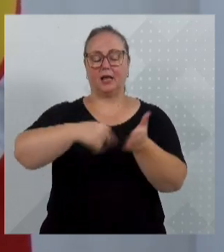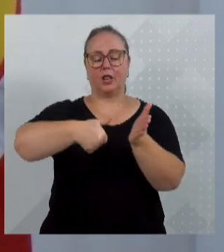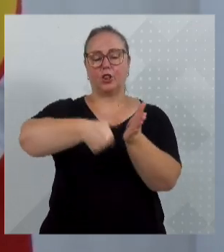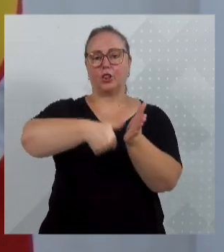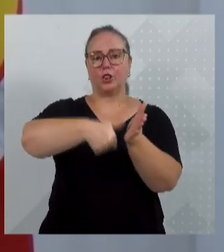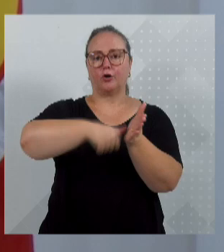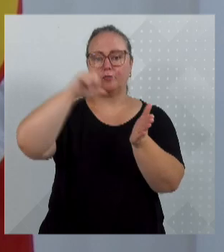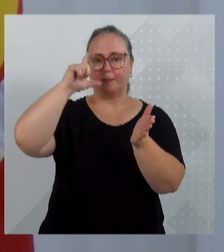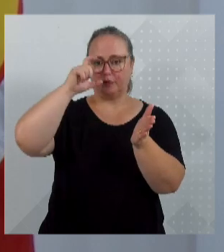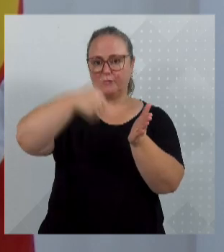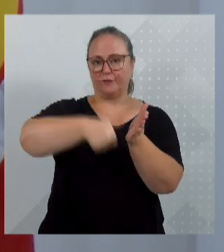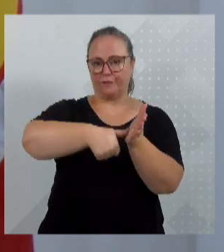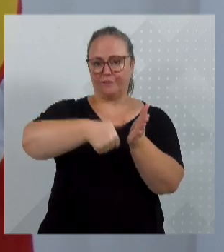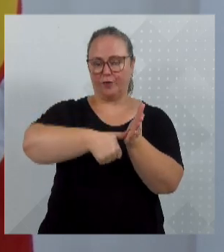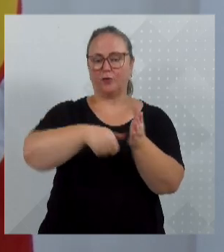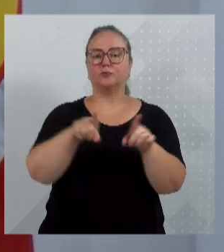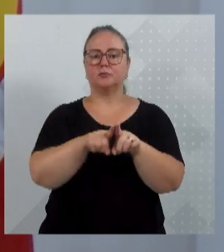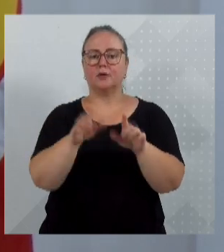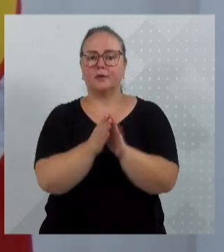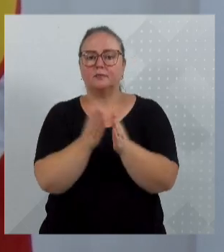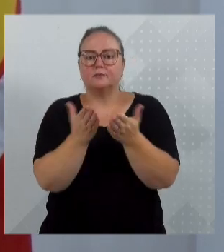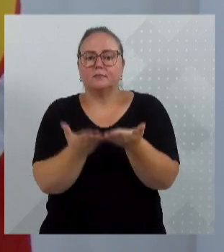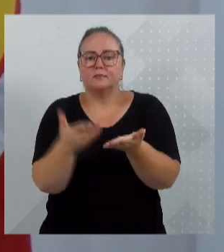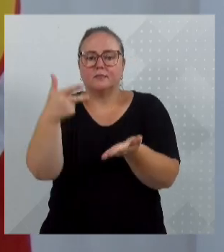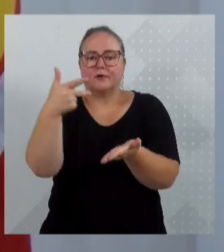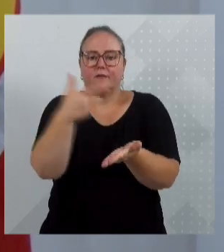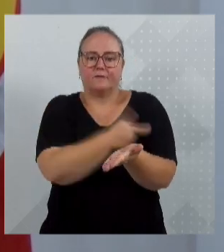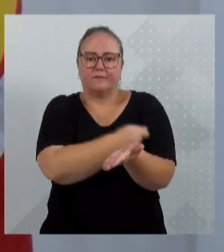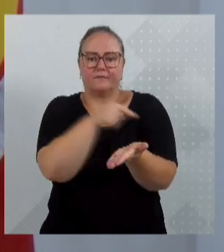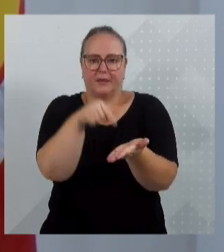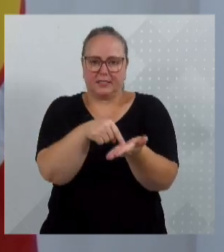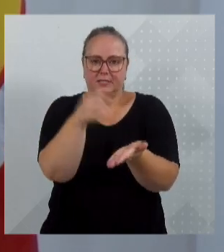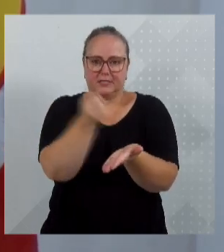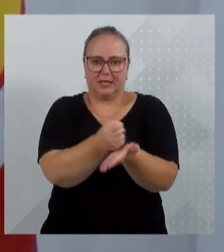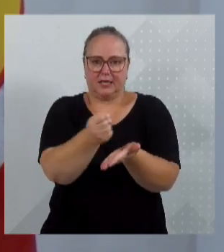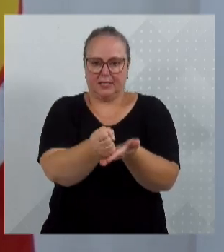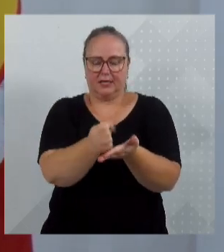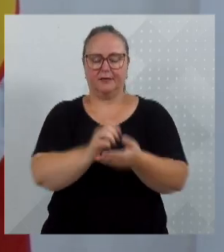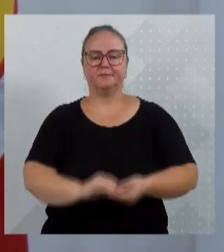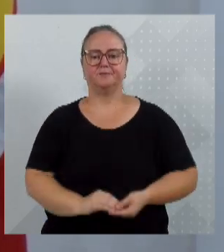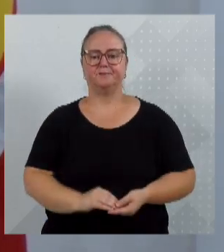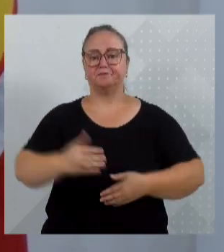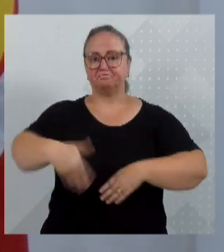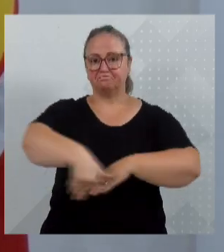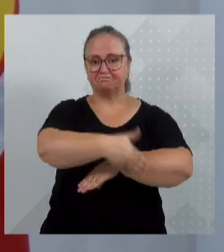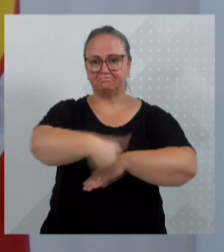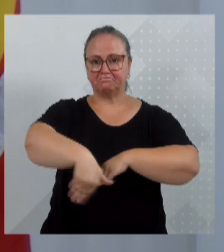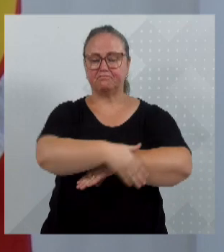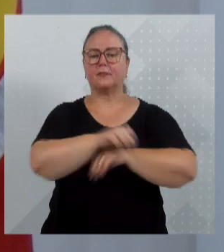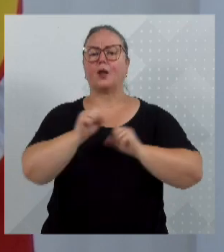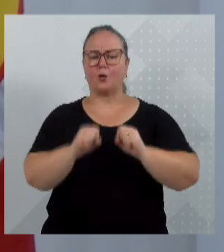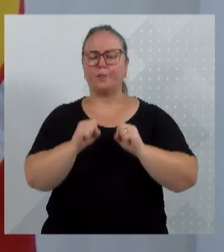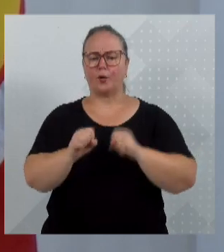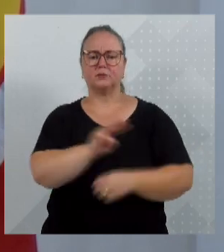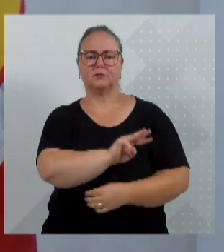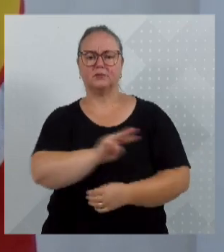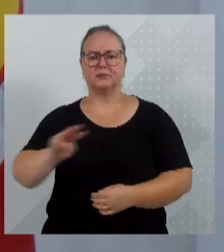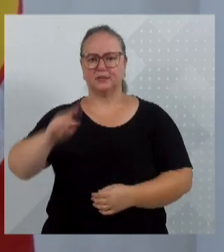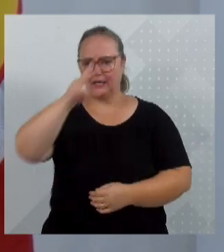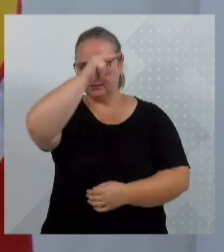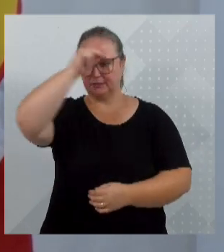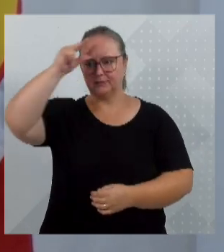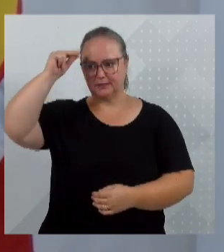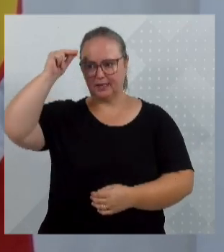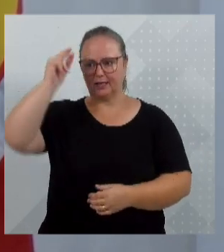com foto e a carteira de vacinação. Os endereços, né, podem ser consultados no site da Prefeitura,